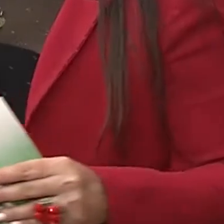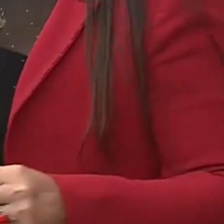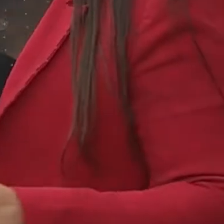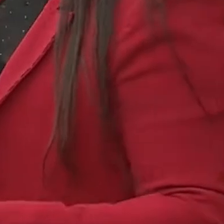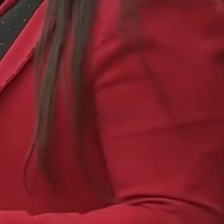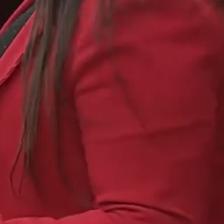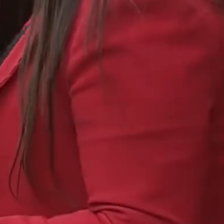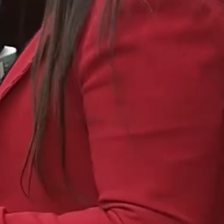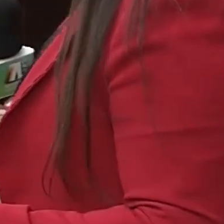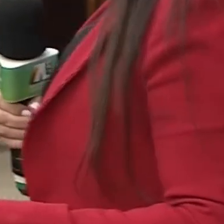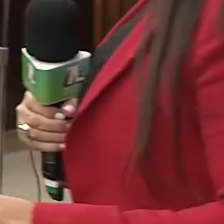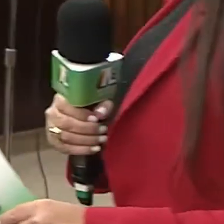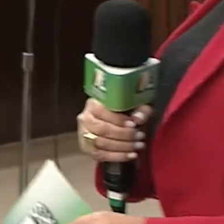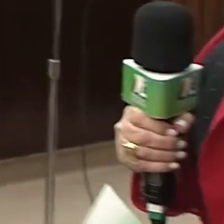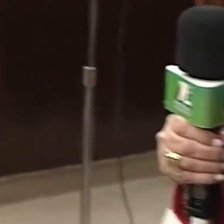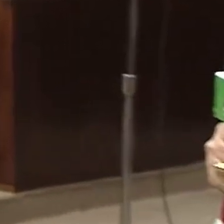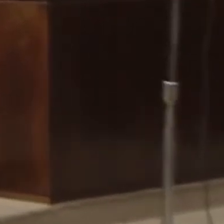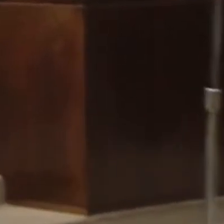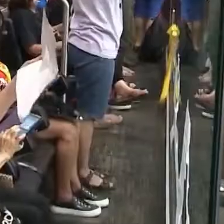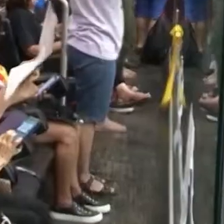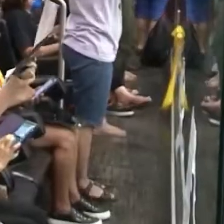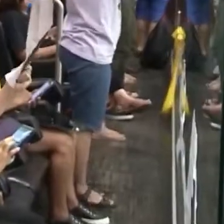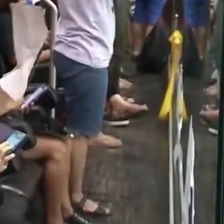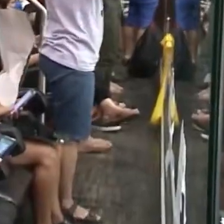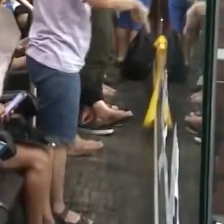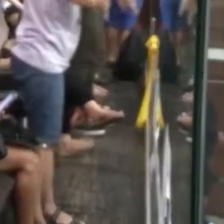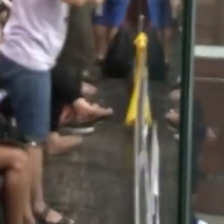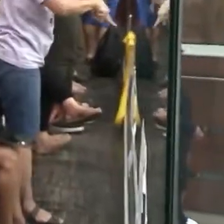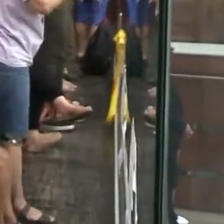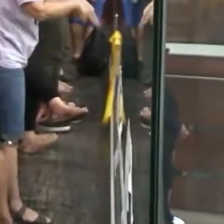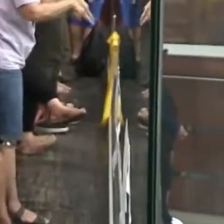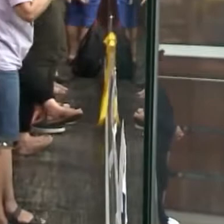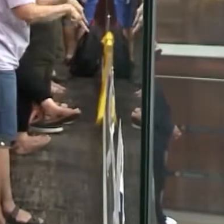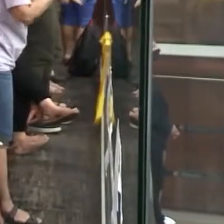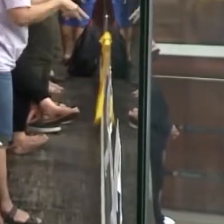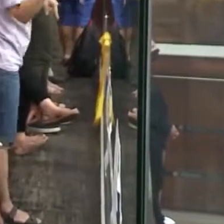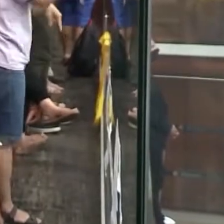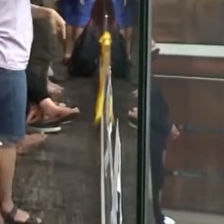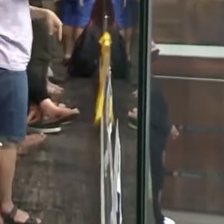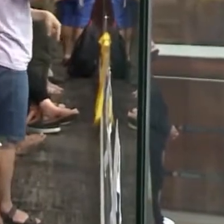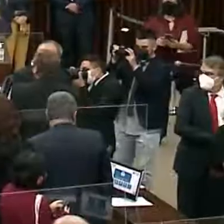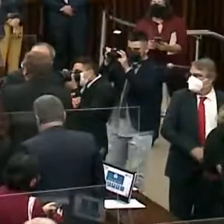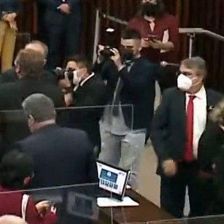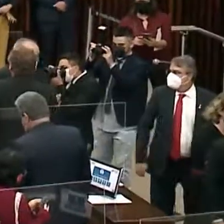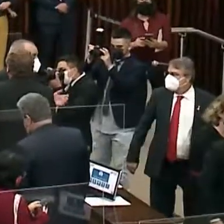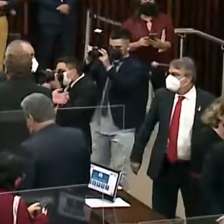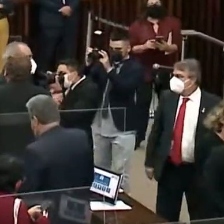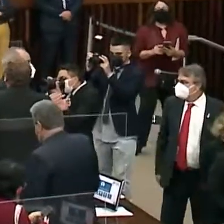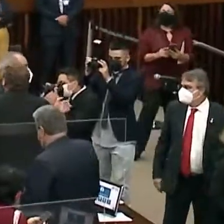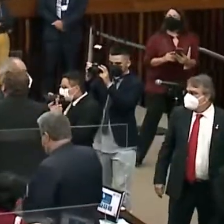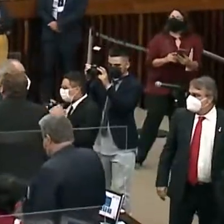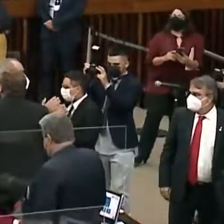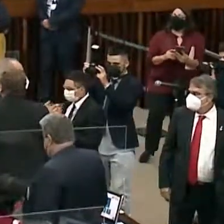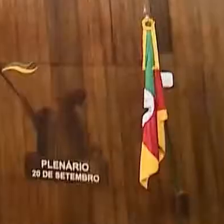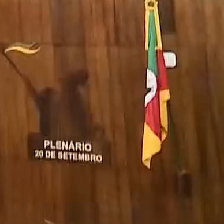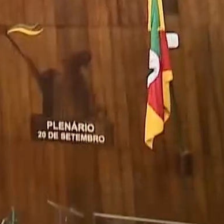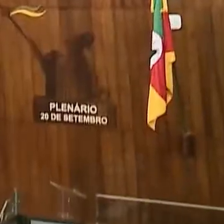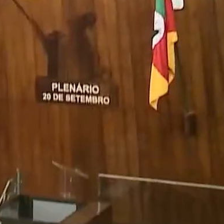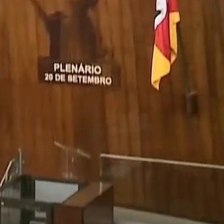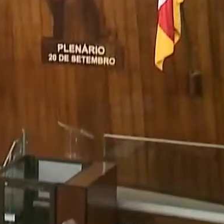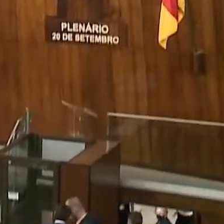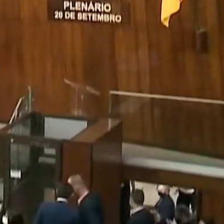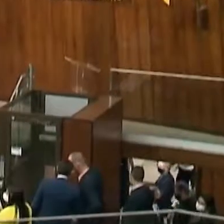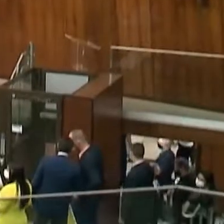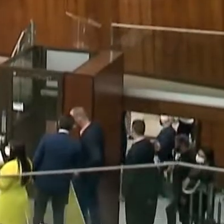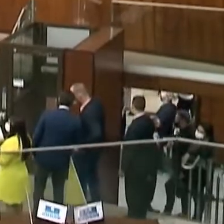e transmitidas pela TV Assembleia. As galerias são o espaço destinado ao público